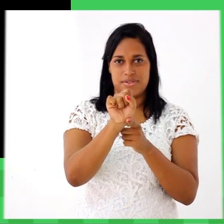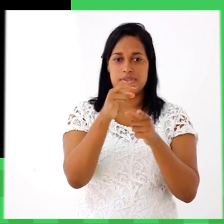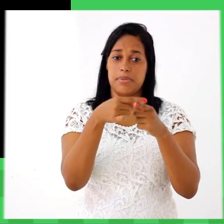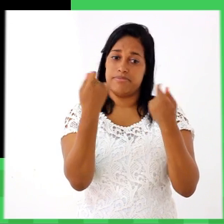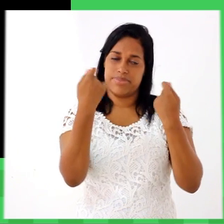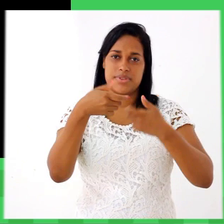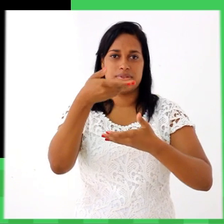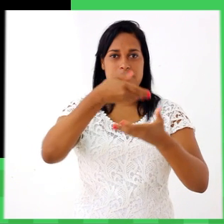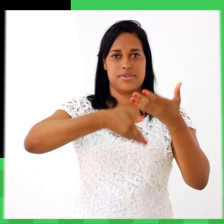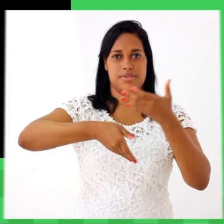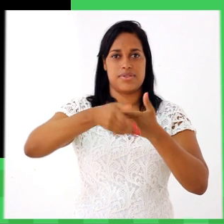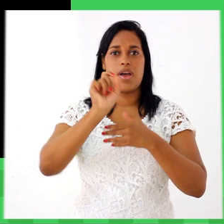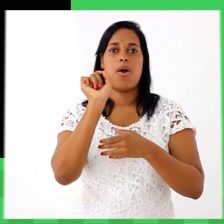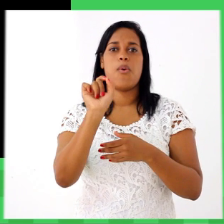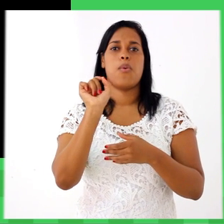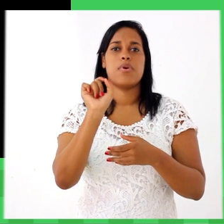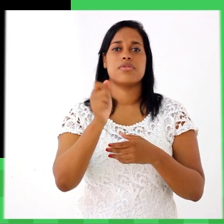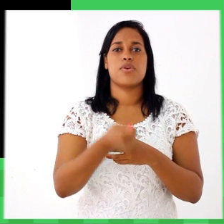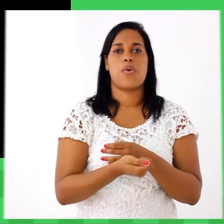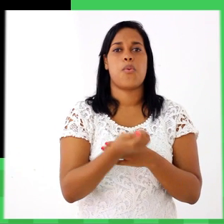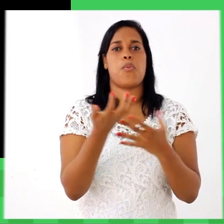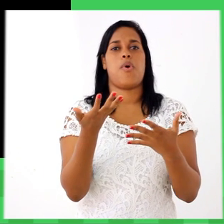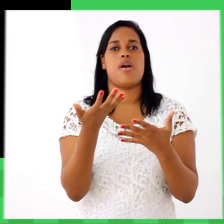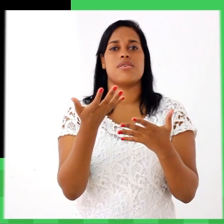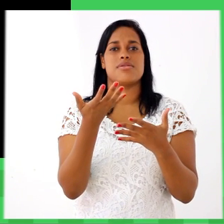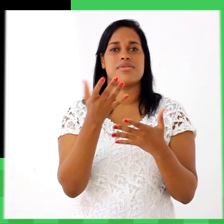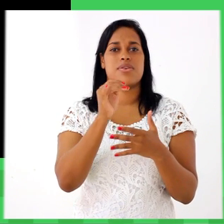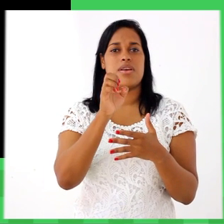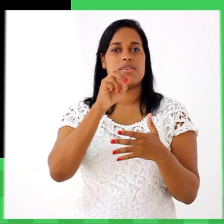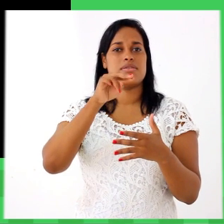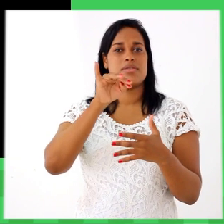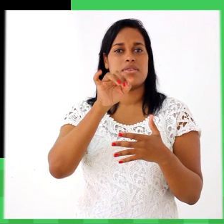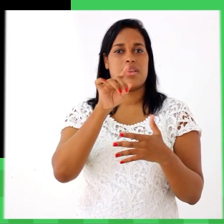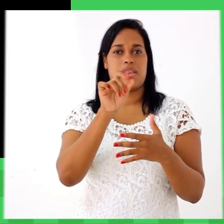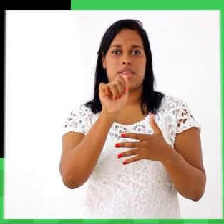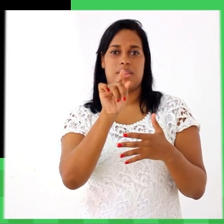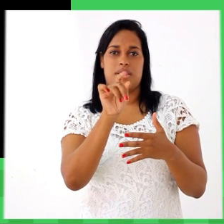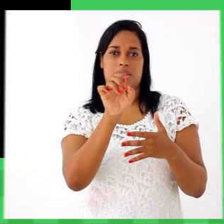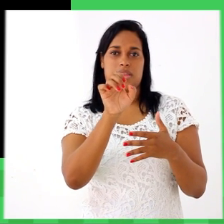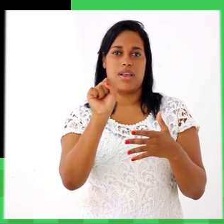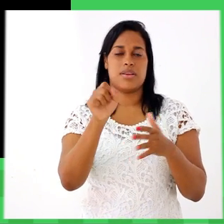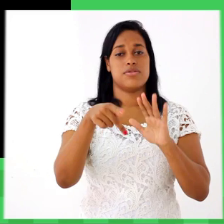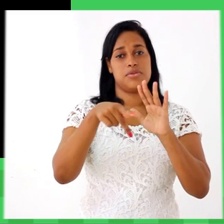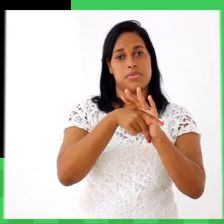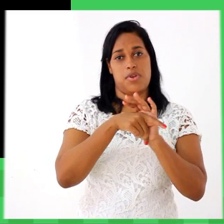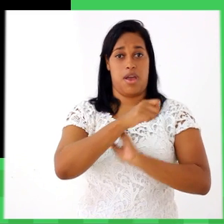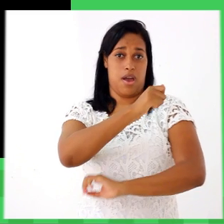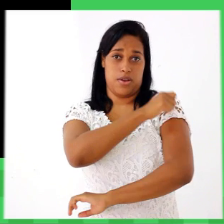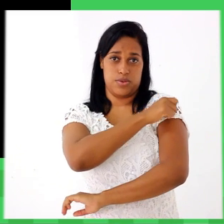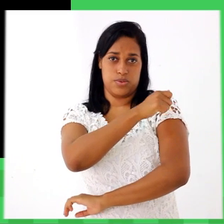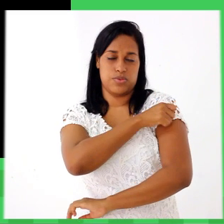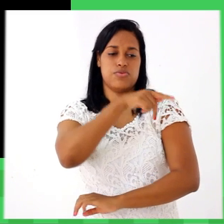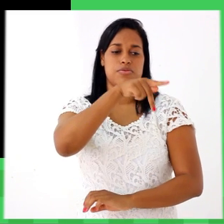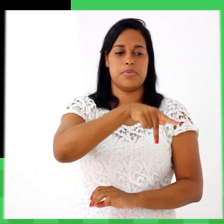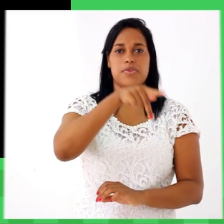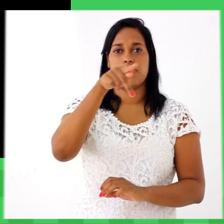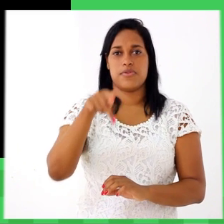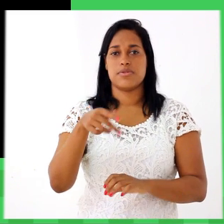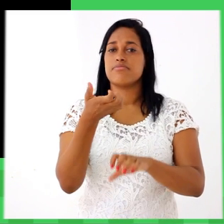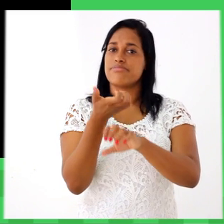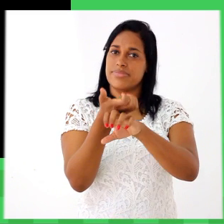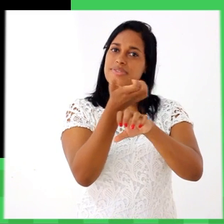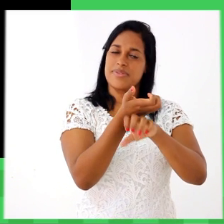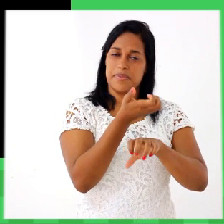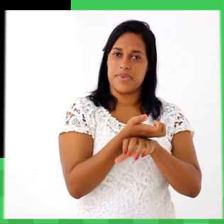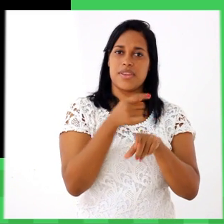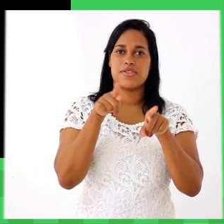aí quais são as entidades do nosso sisteminha. São alunos, professores e